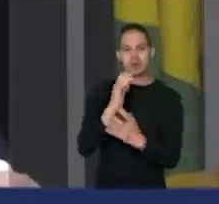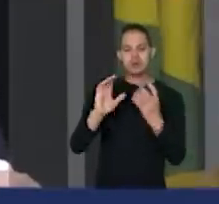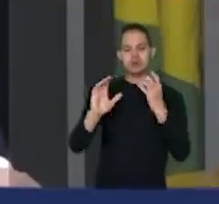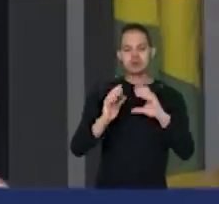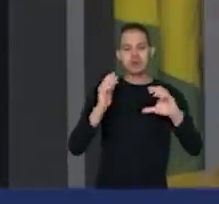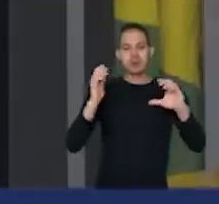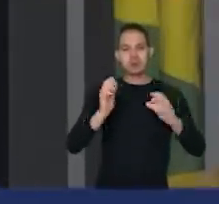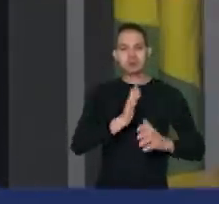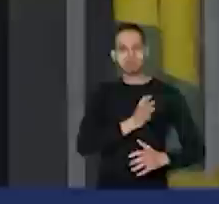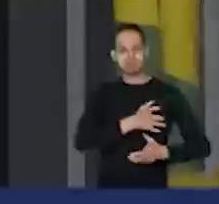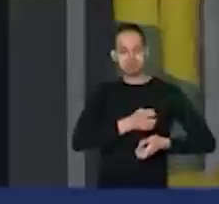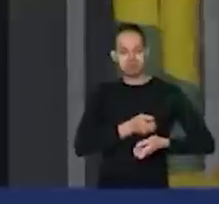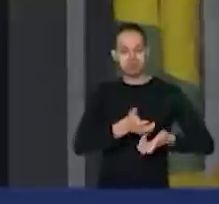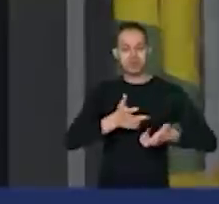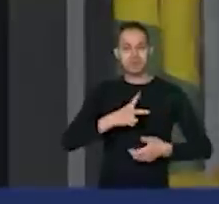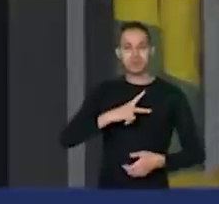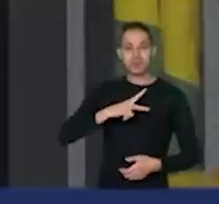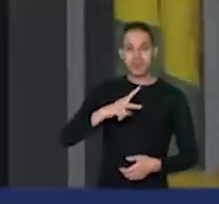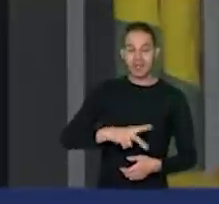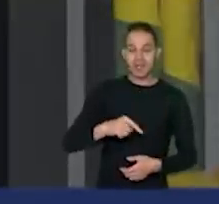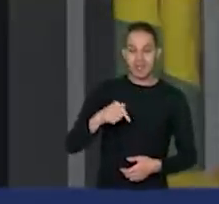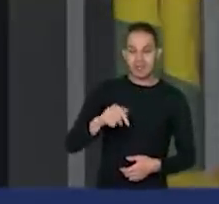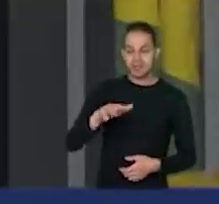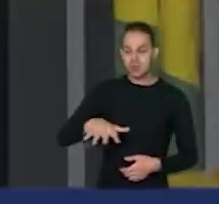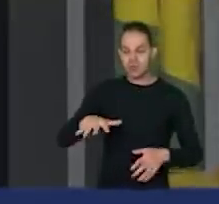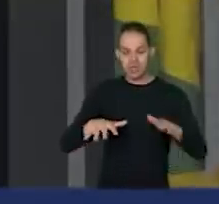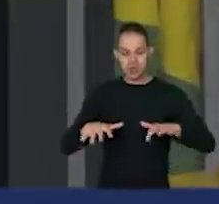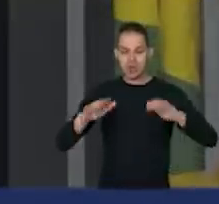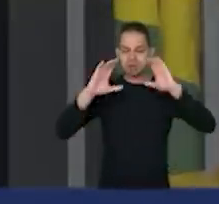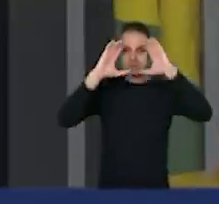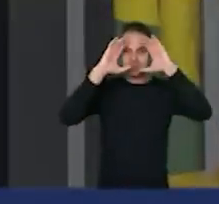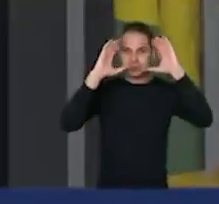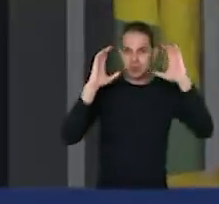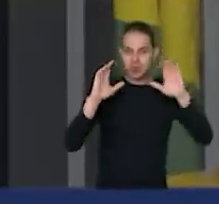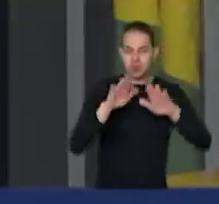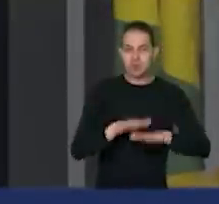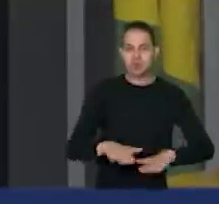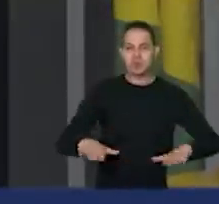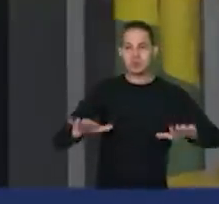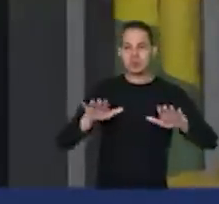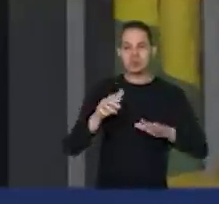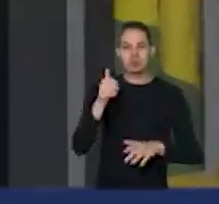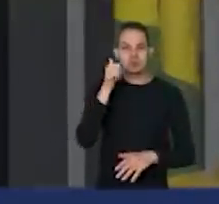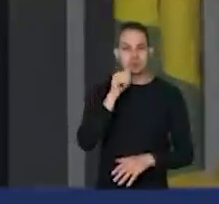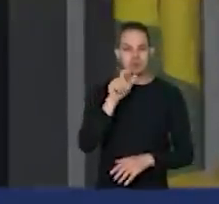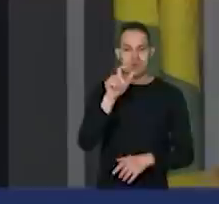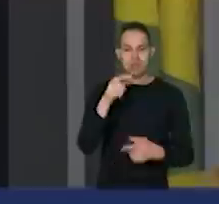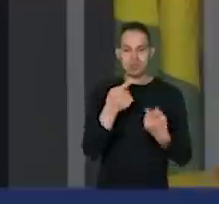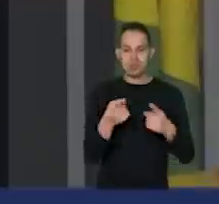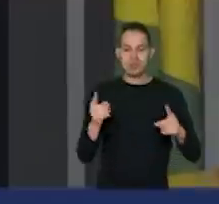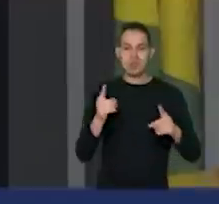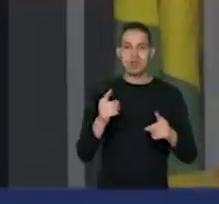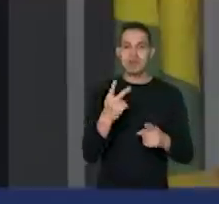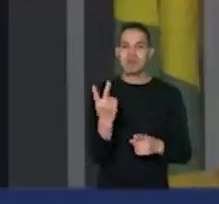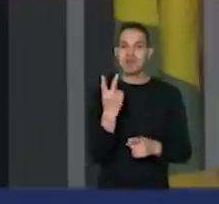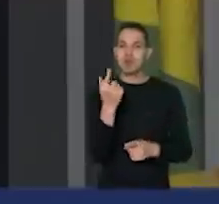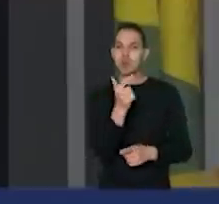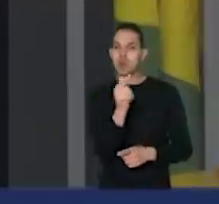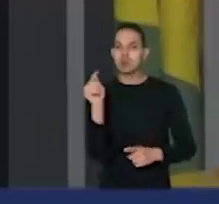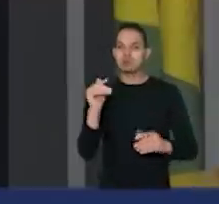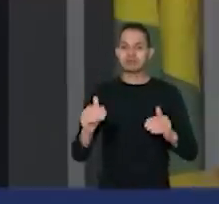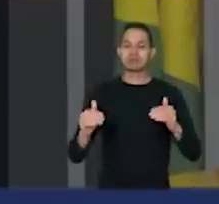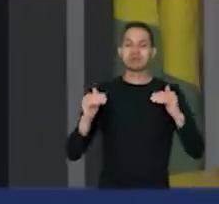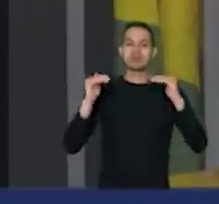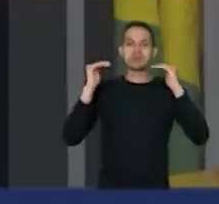ilustre lusitano, a quem Netuno e Marte obedeceram. Cesse tudo o que a musa antiga canta, que outro valor mais alto se